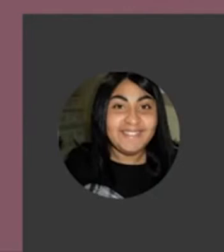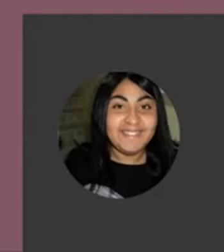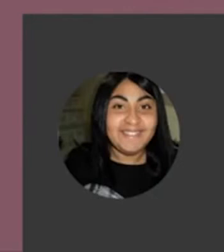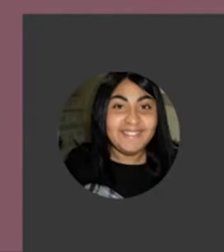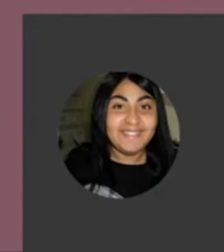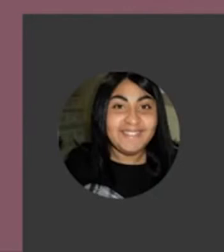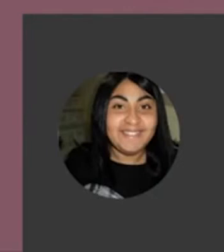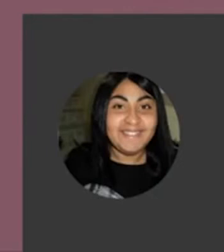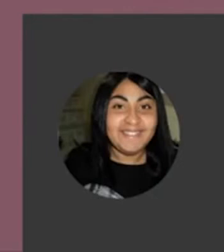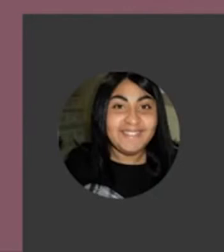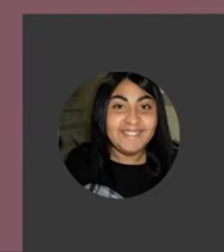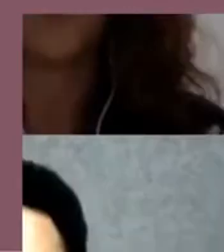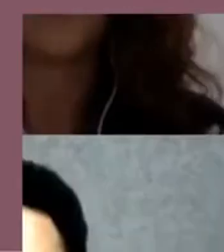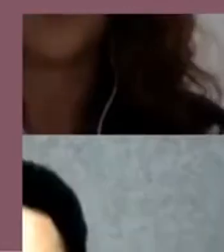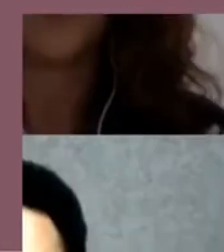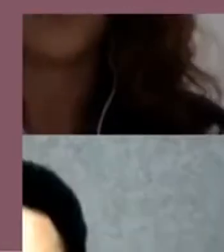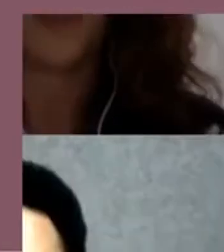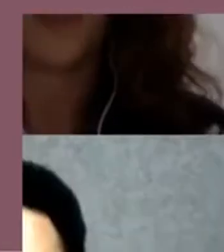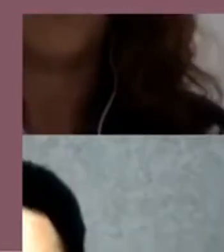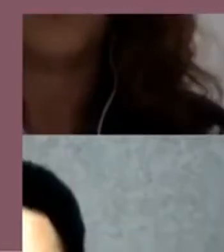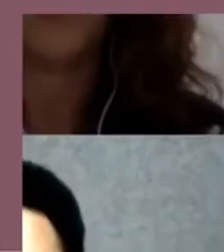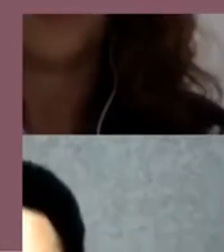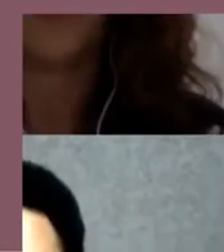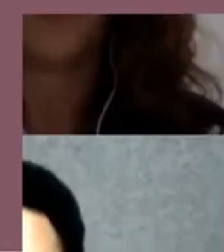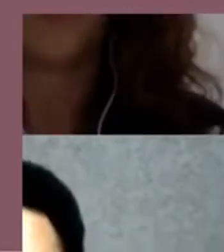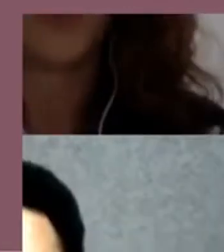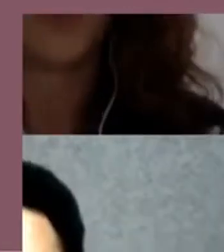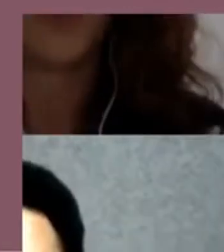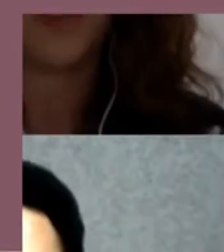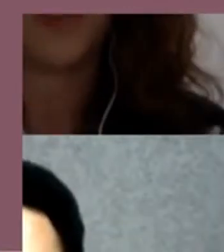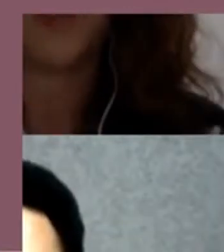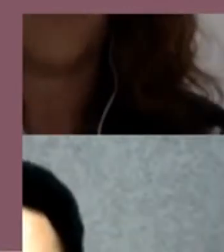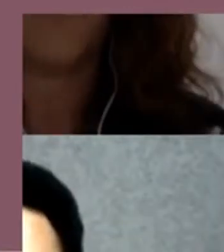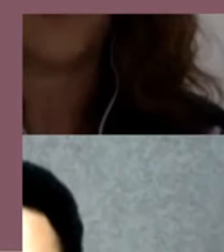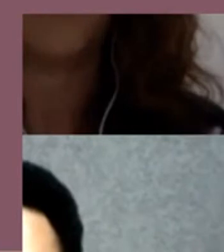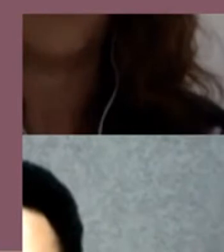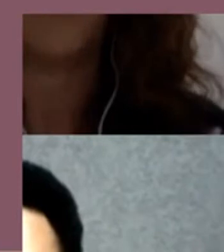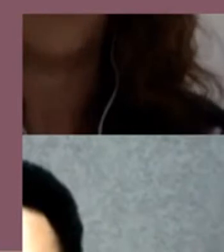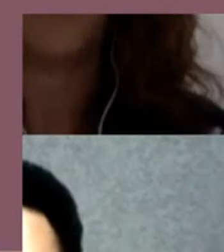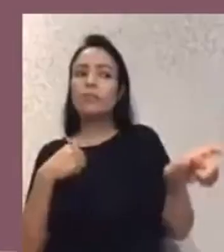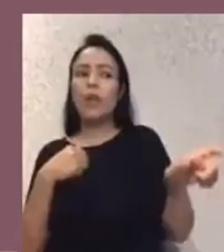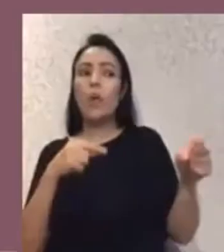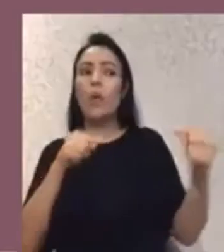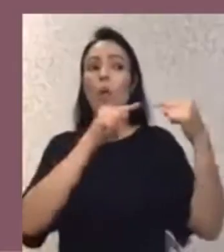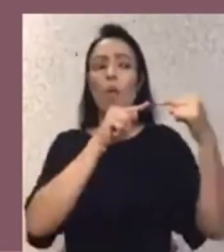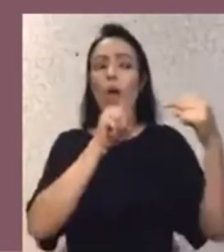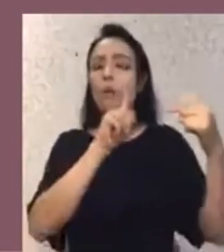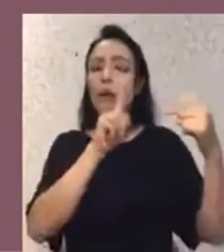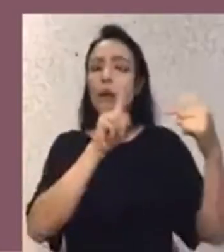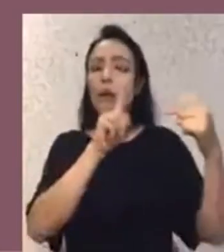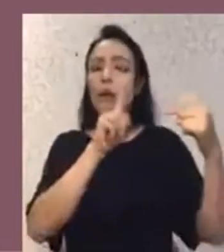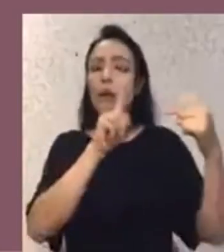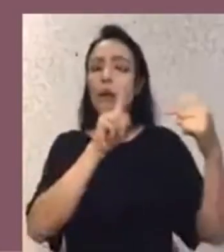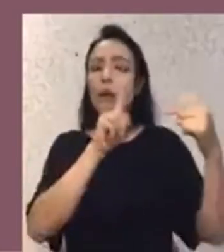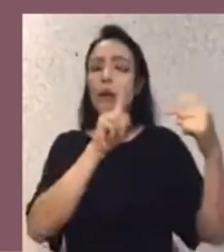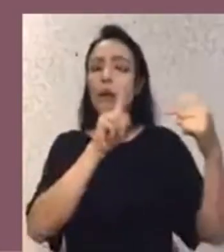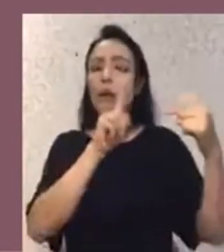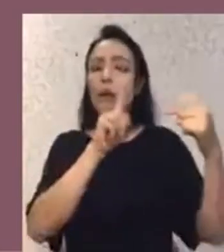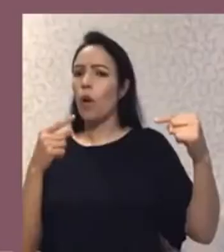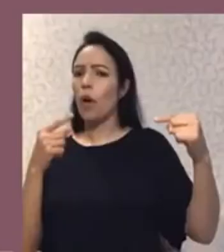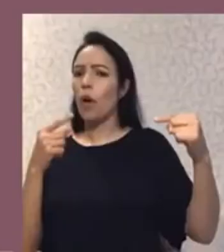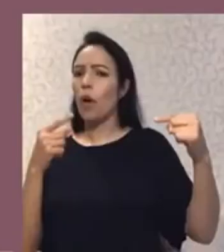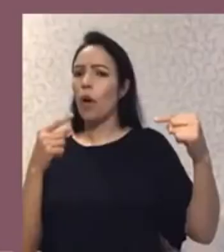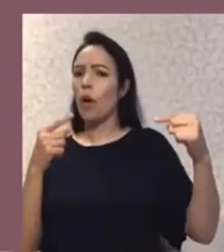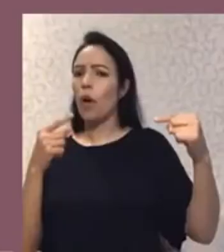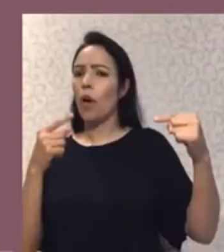identificação psíquica. Eu posso não estar identificada psiquicamente com aquilo que é pensado como branquitude, né? Não é uma questão de